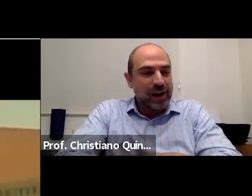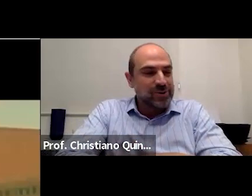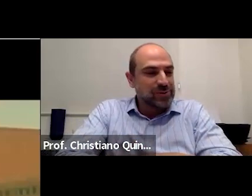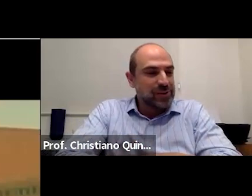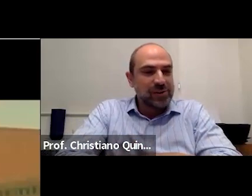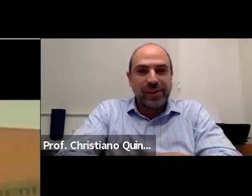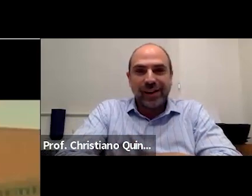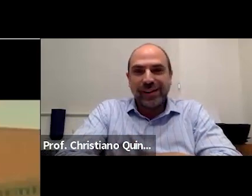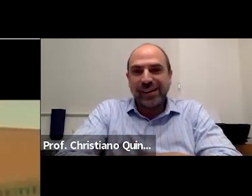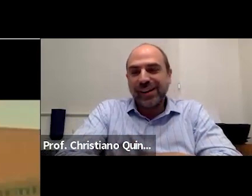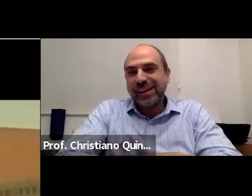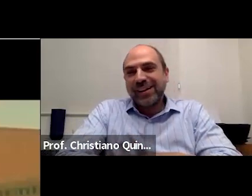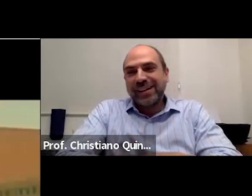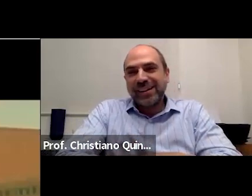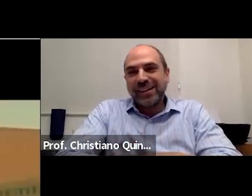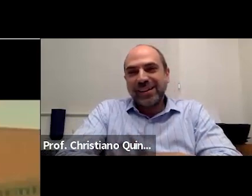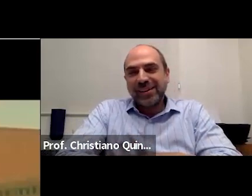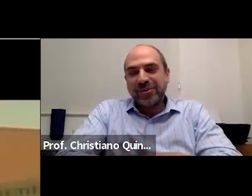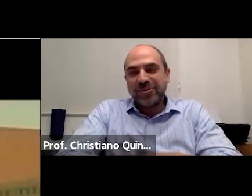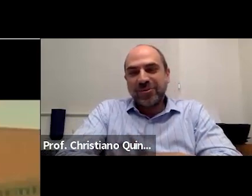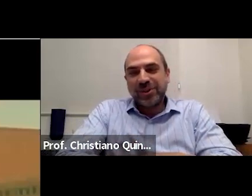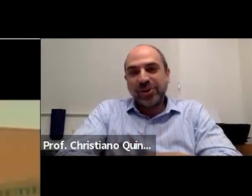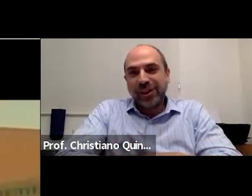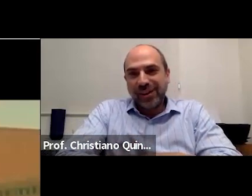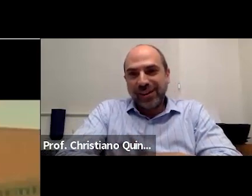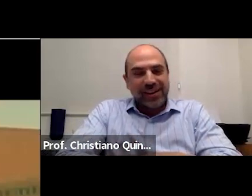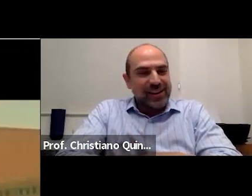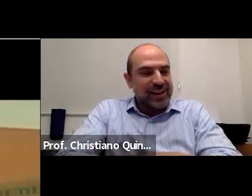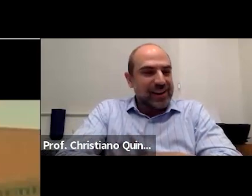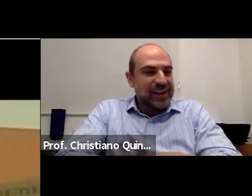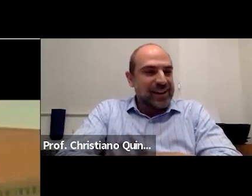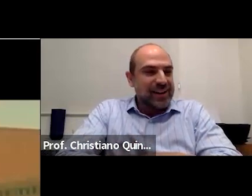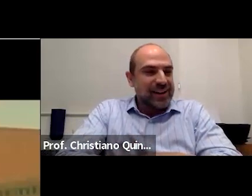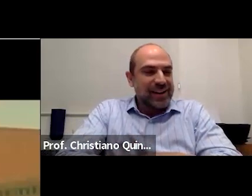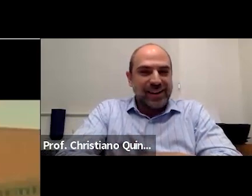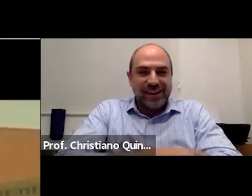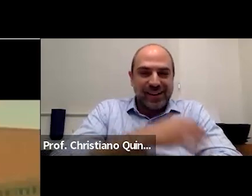recebeu um abraço do filhinho dela ali, eu adorei